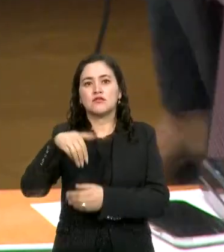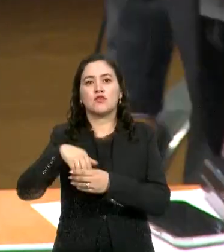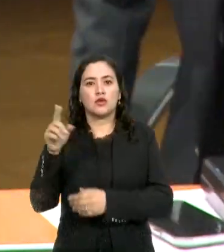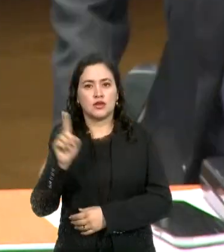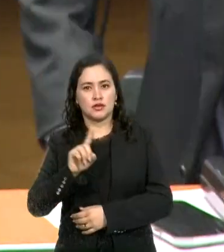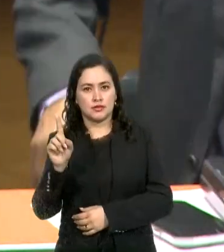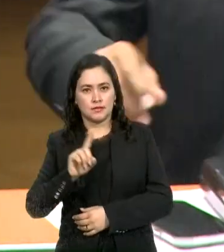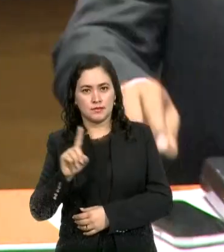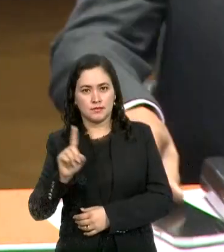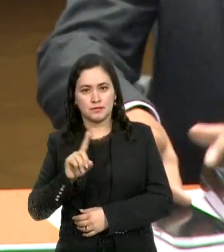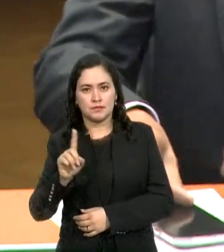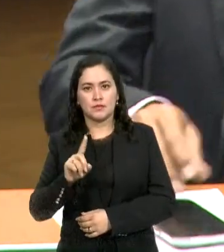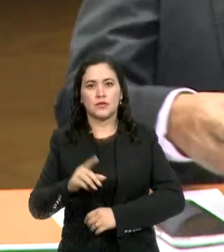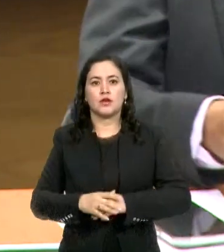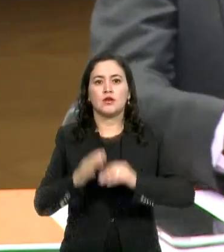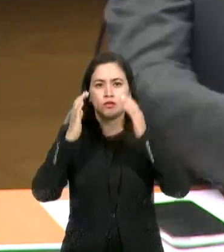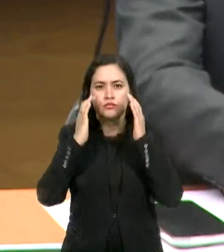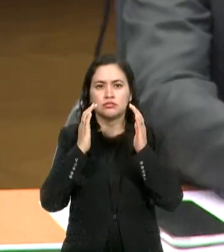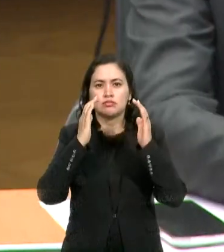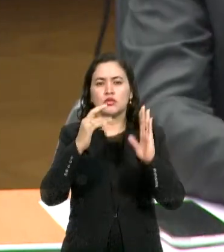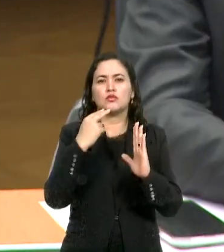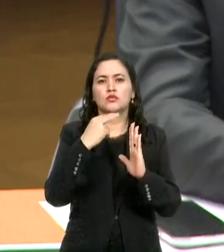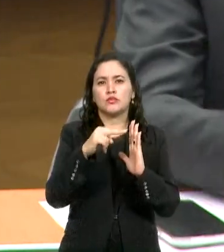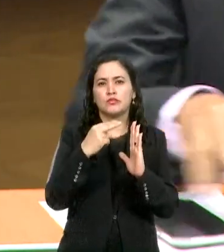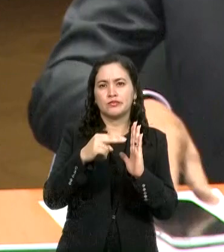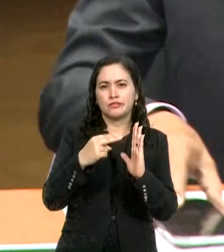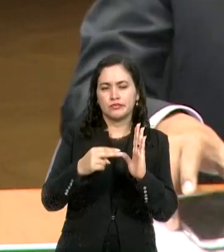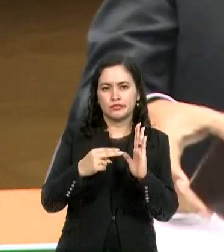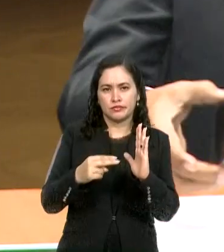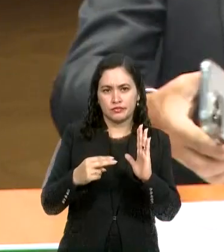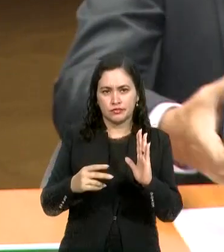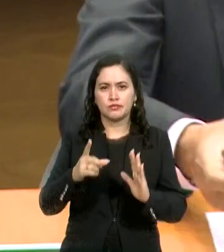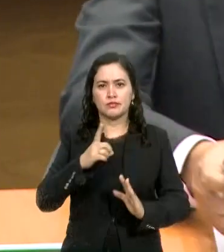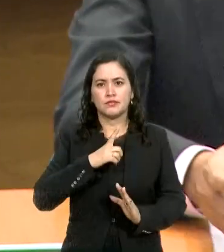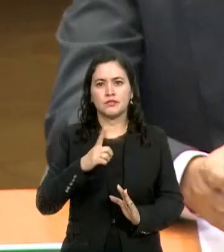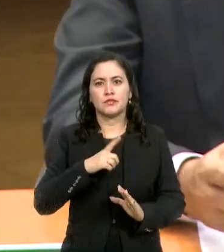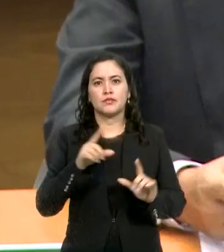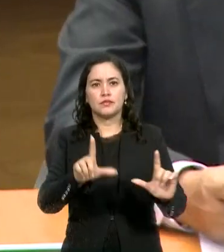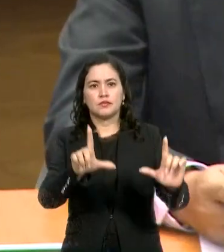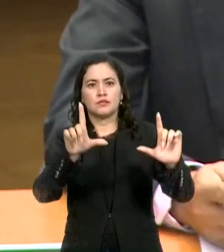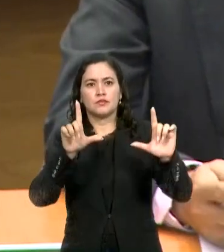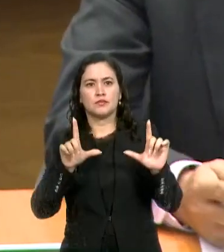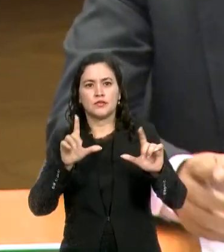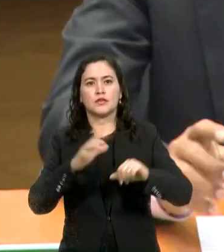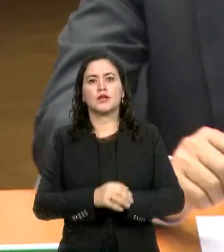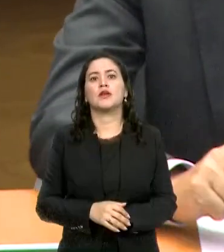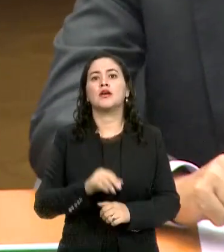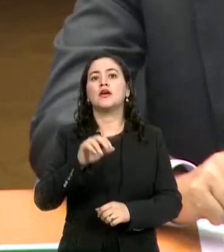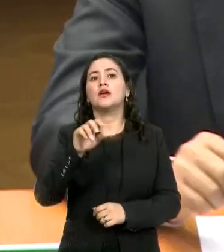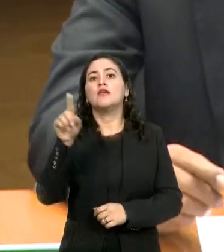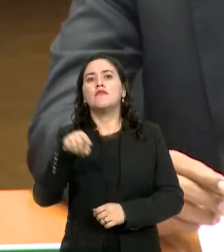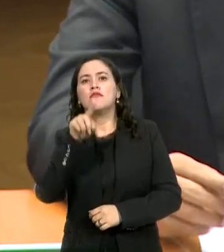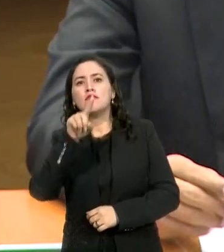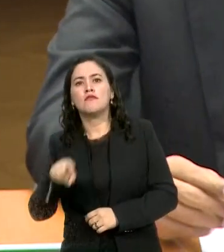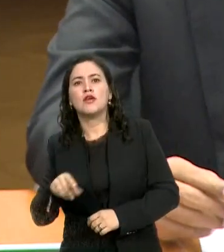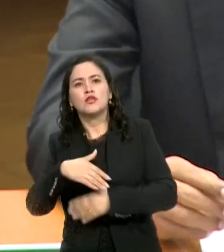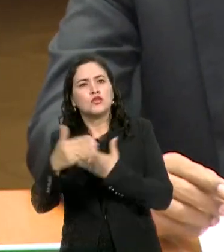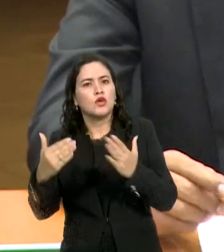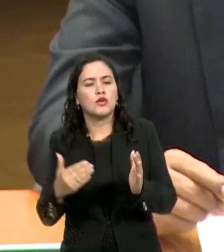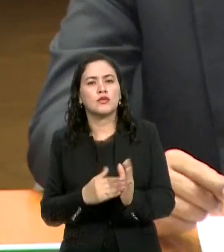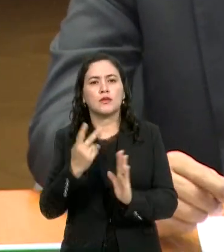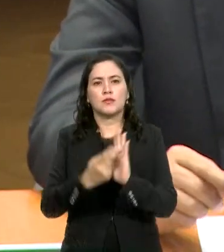fim, deferimos aquele mesmo 277, deputada doutora Viviane, 285, doutor Júlio Mendonça, e